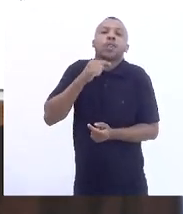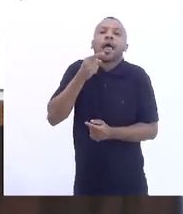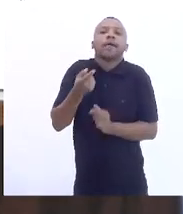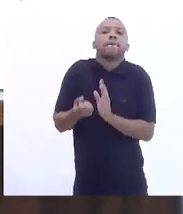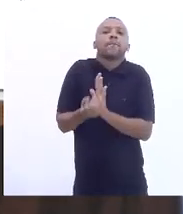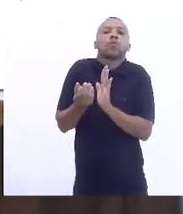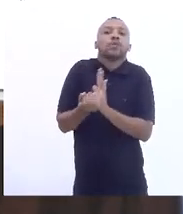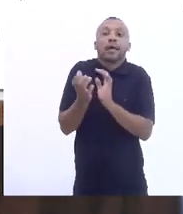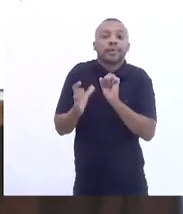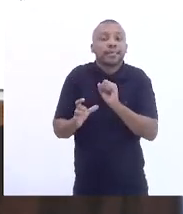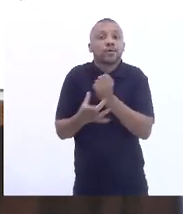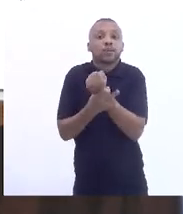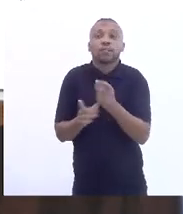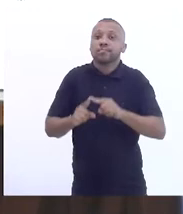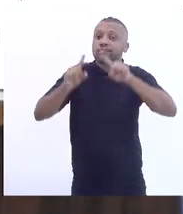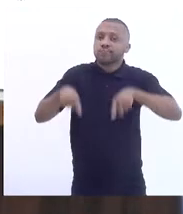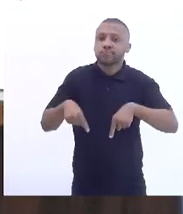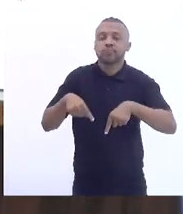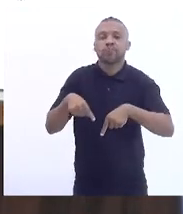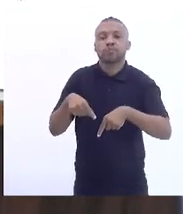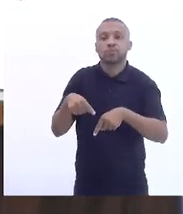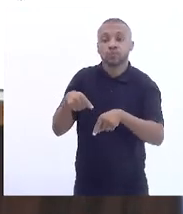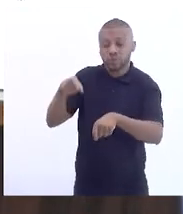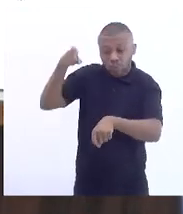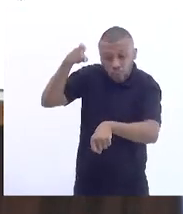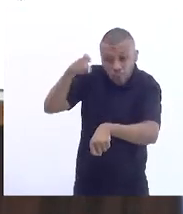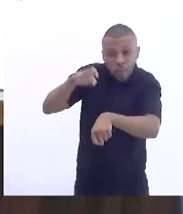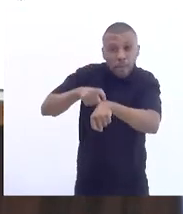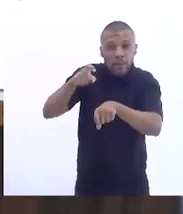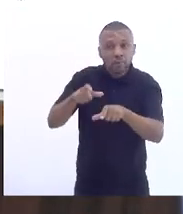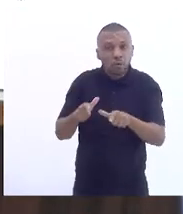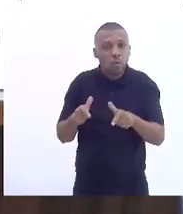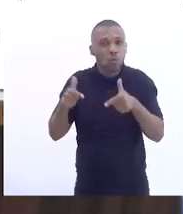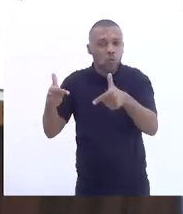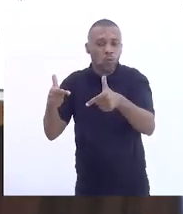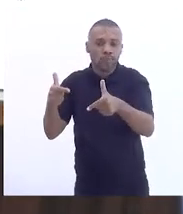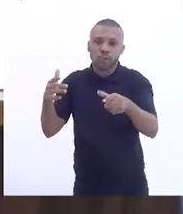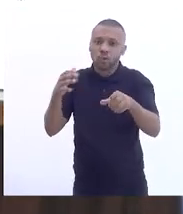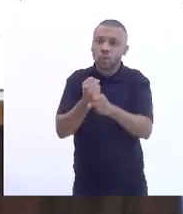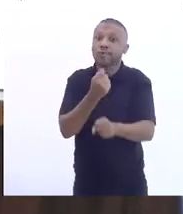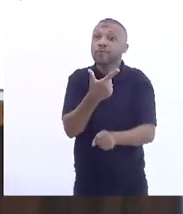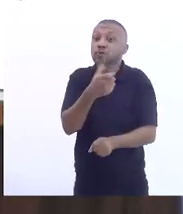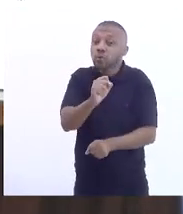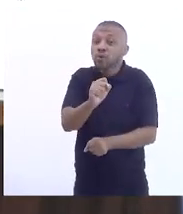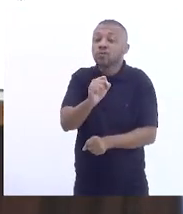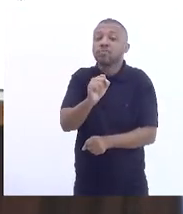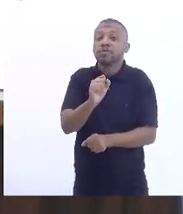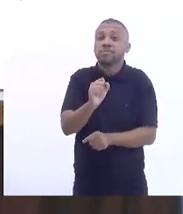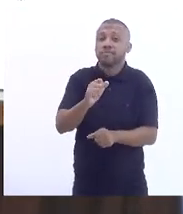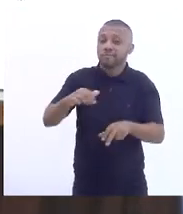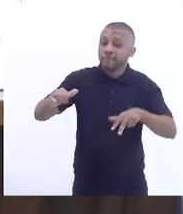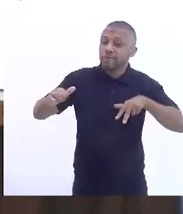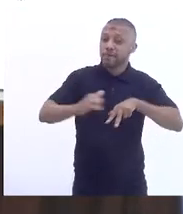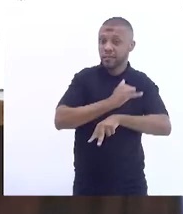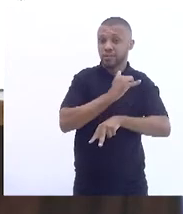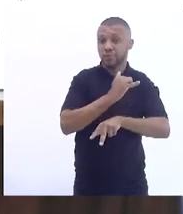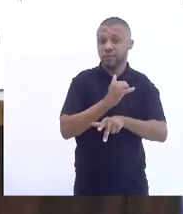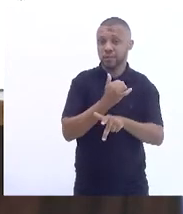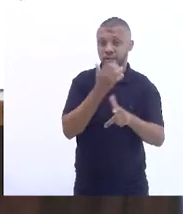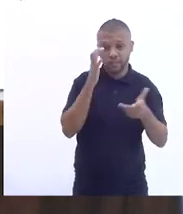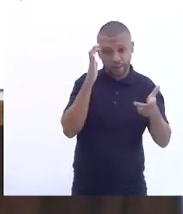a segurança dos seus agentes no bojo da operação falamos das 28 vítimas da operação policial do jacarezinho